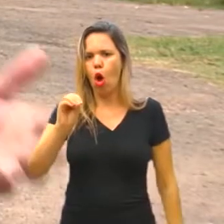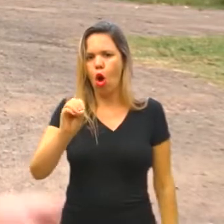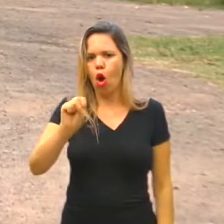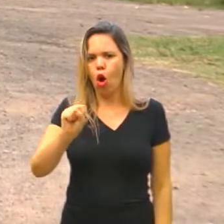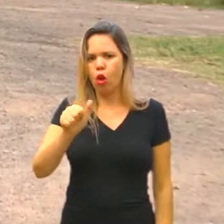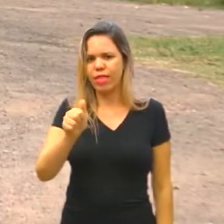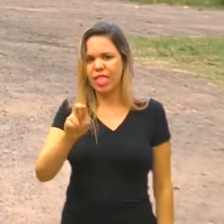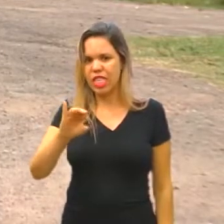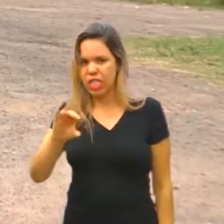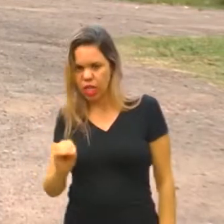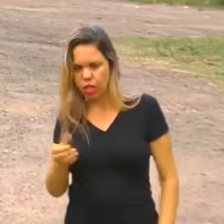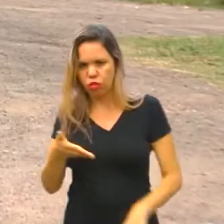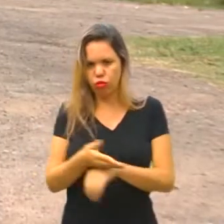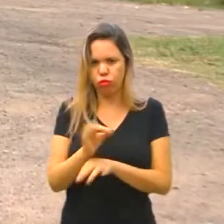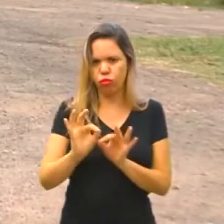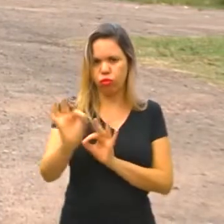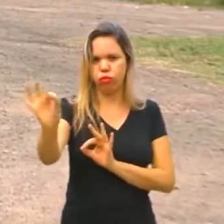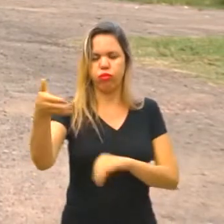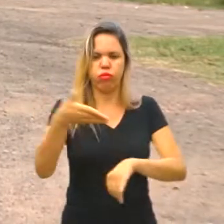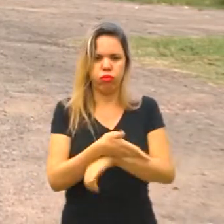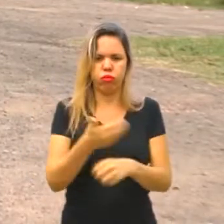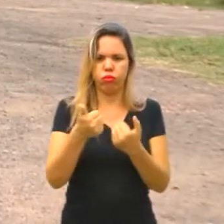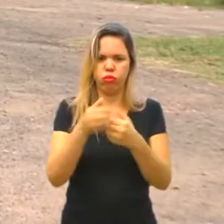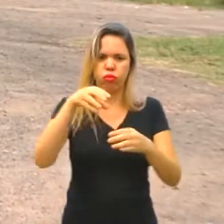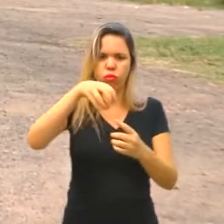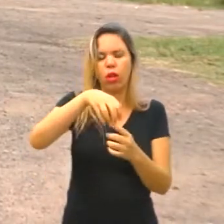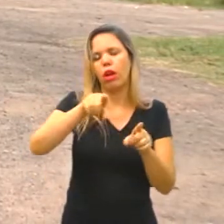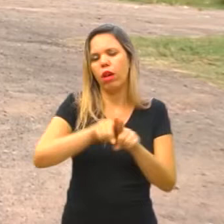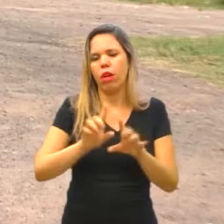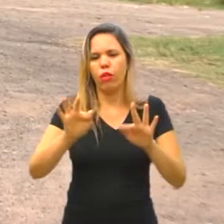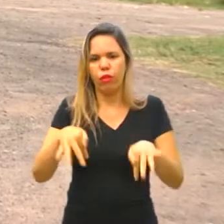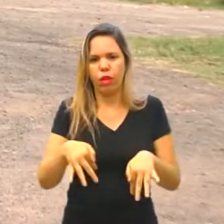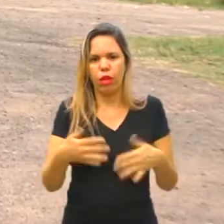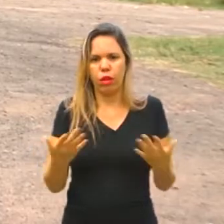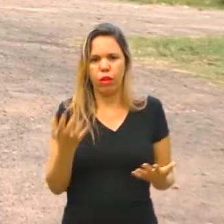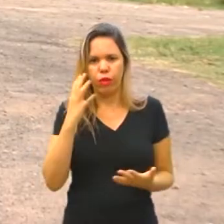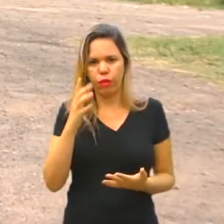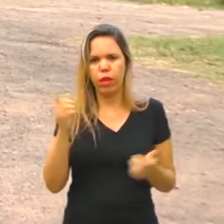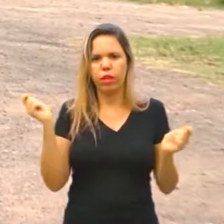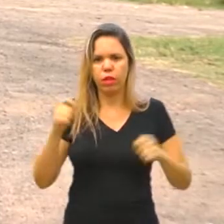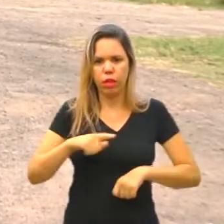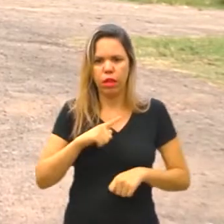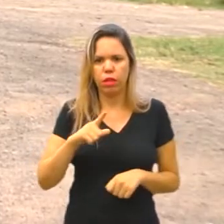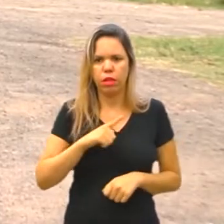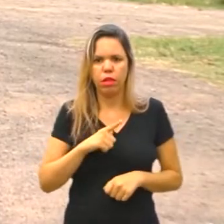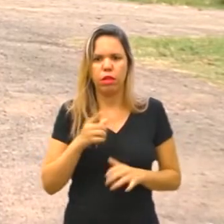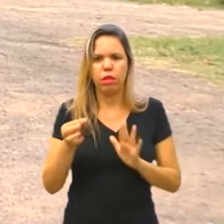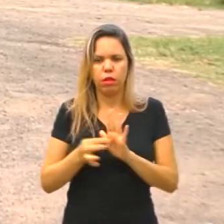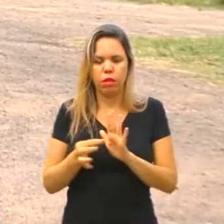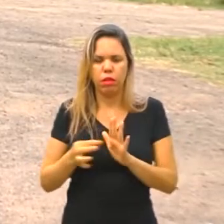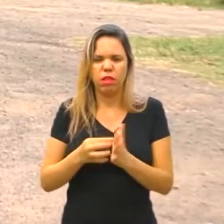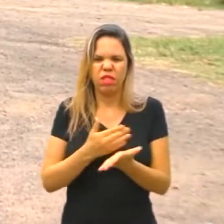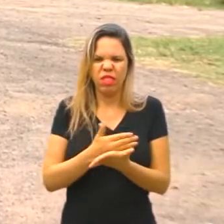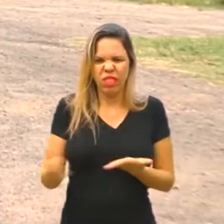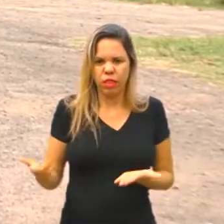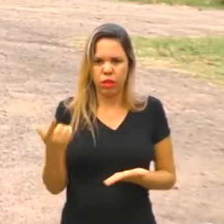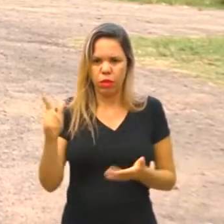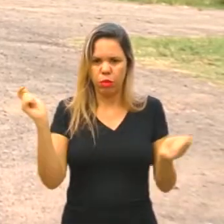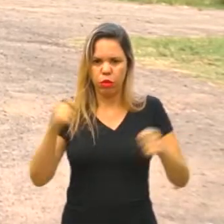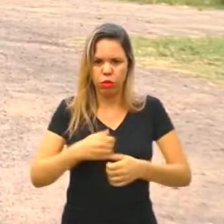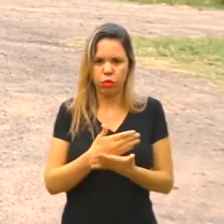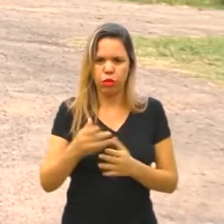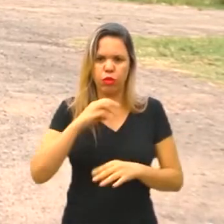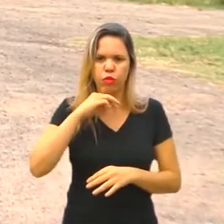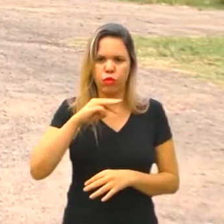Rosário percorrem para poder acessar o serviço. Então, até o final de fevereiro a gente deve ter o parecer e